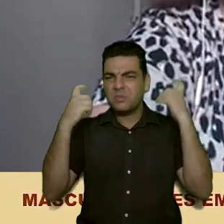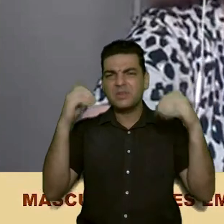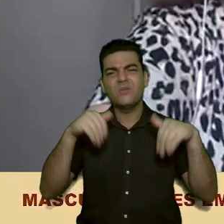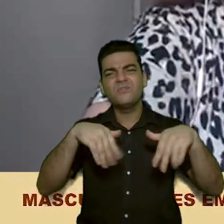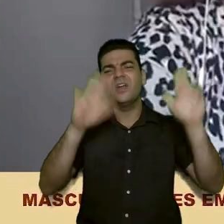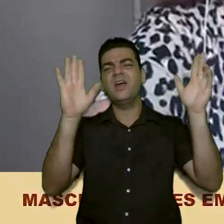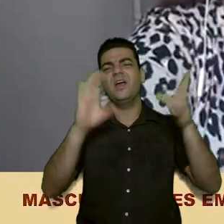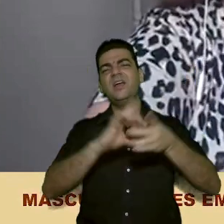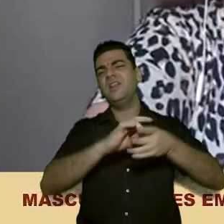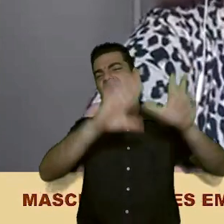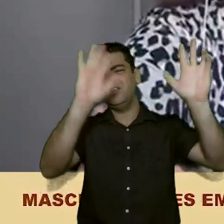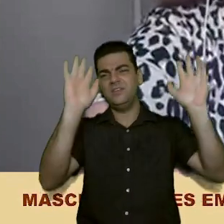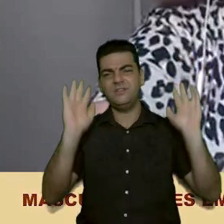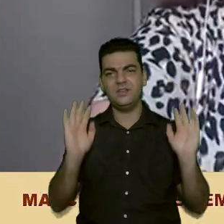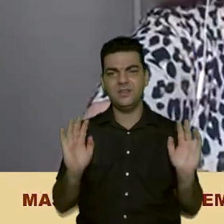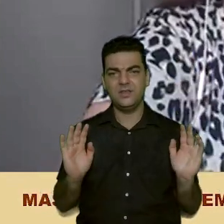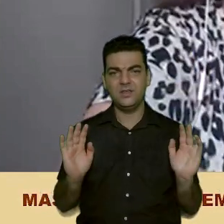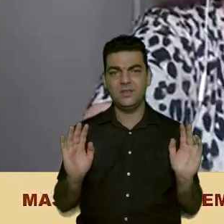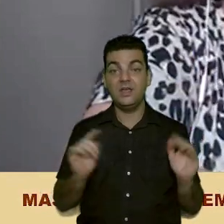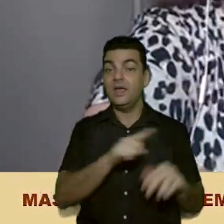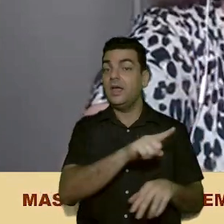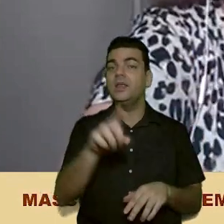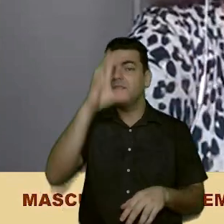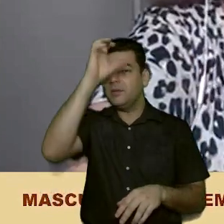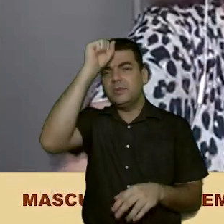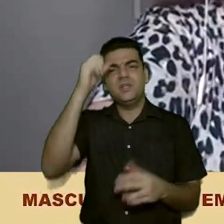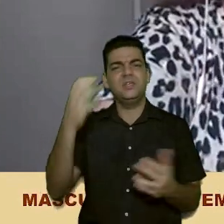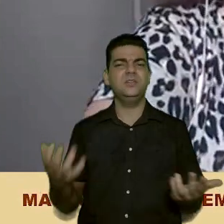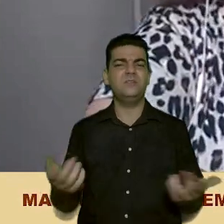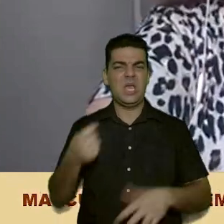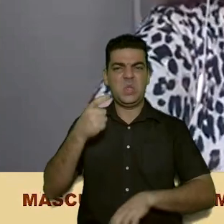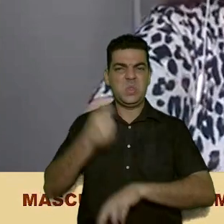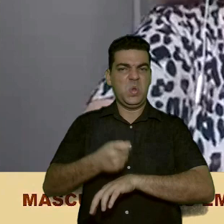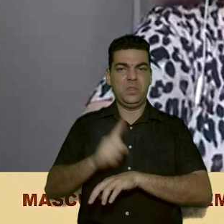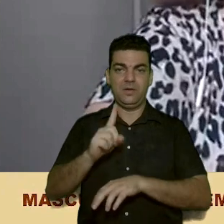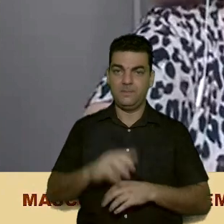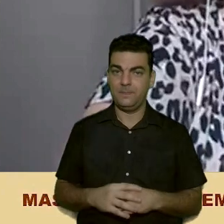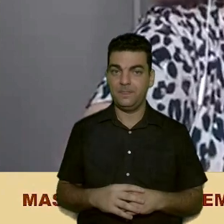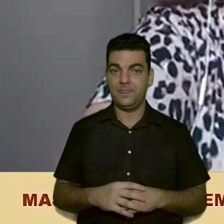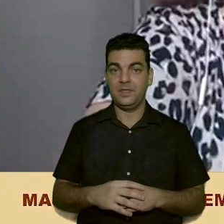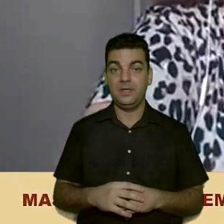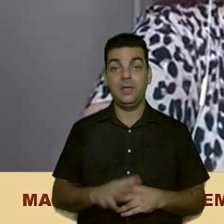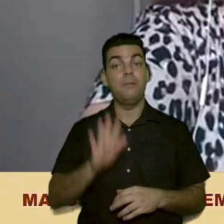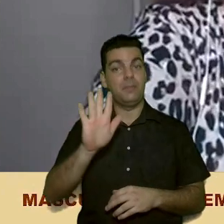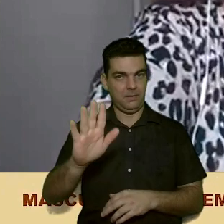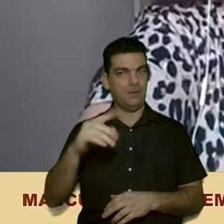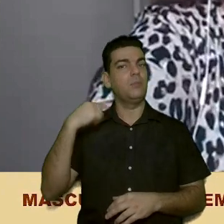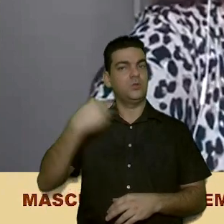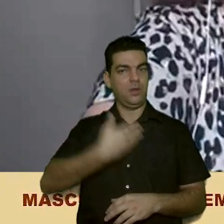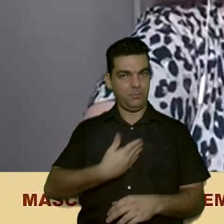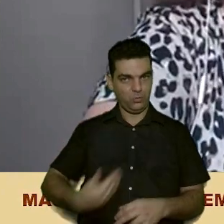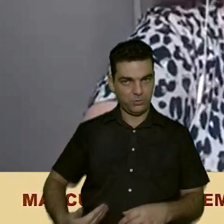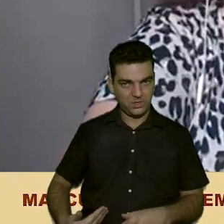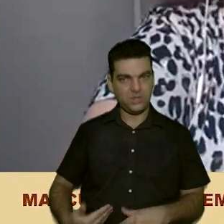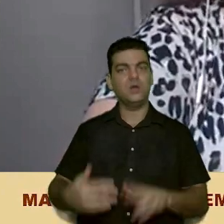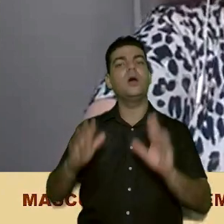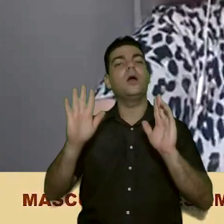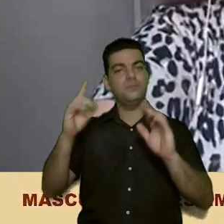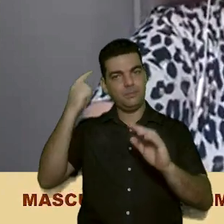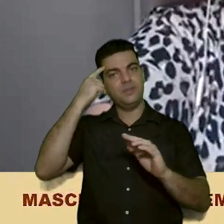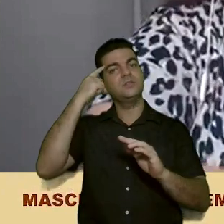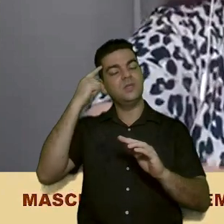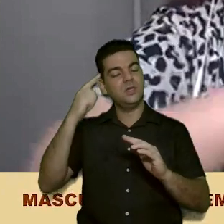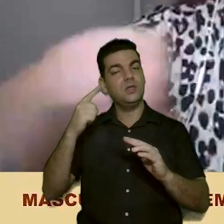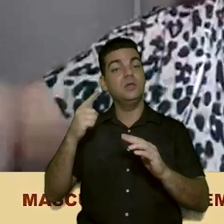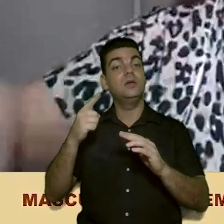de... Então, assim, deixem as pessoas ser felizes e viverem como elas quiserem. né? Porque isso aí já não dá mais para